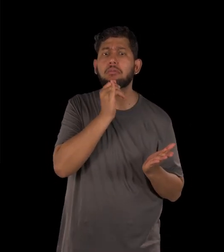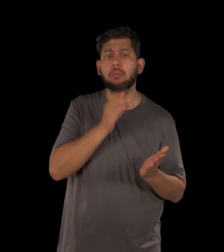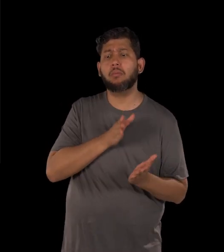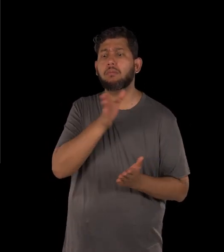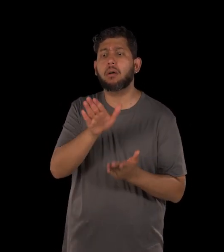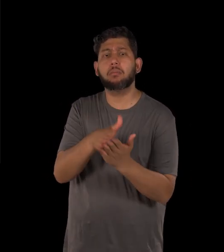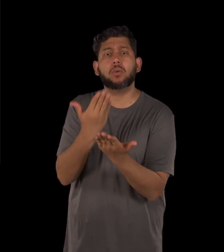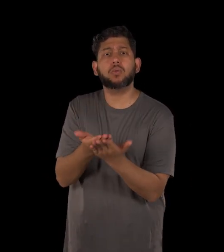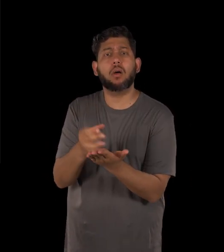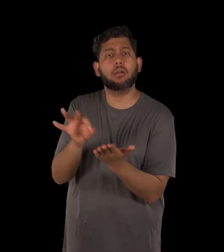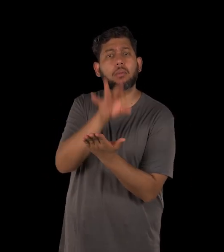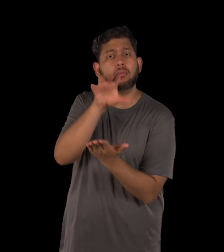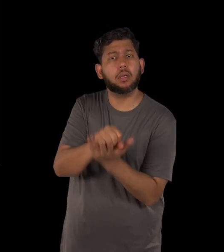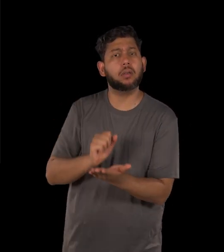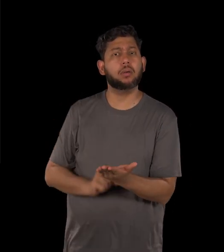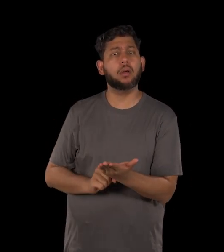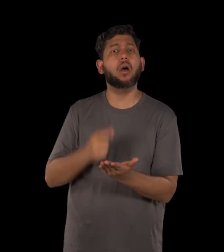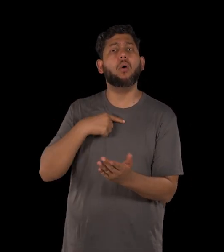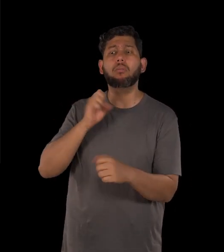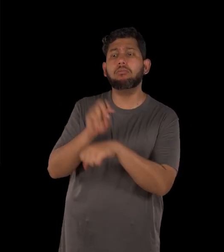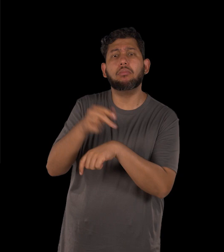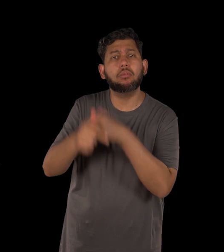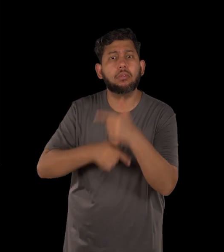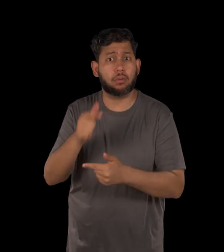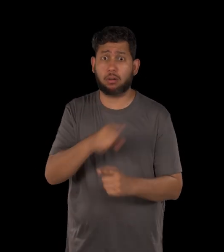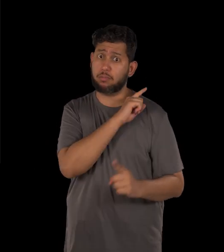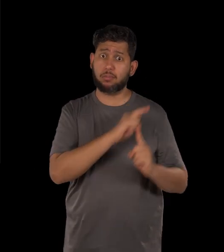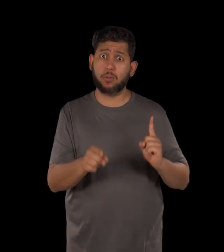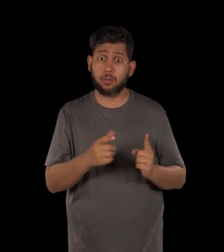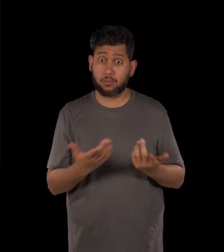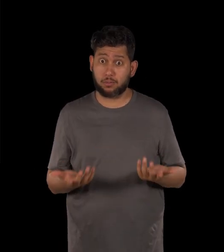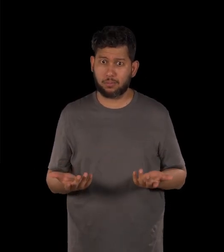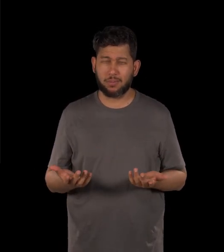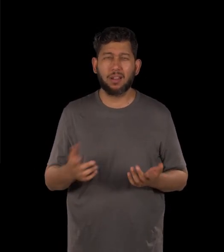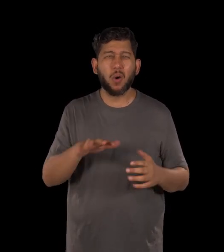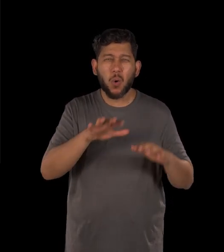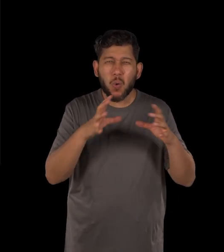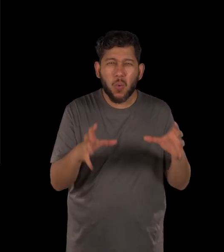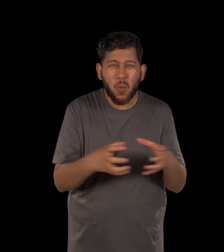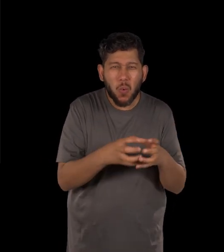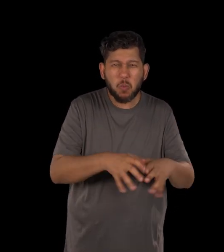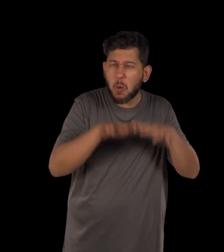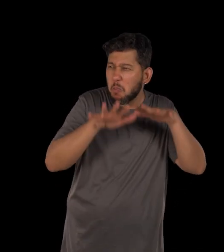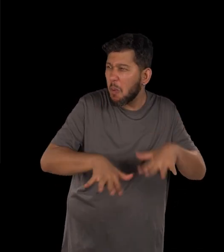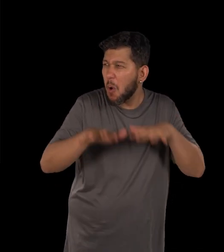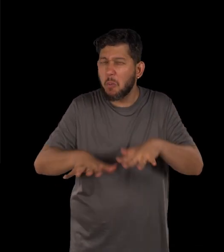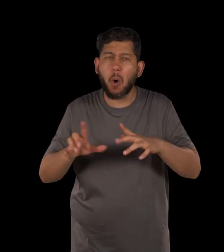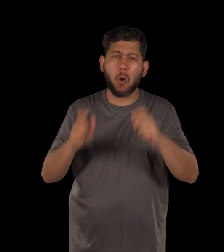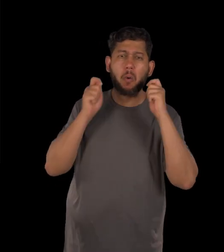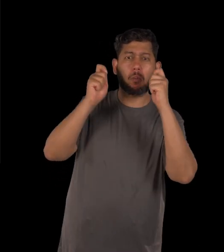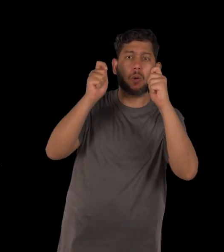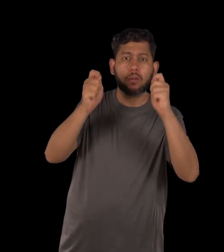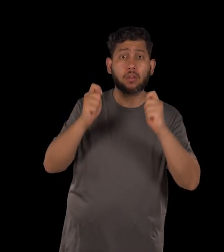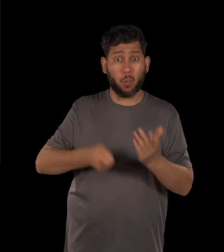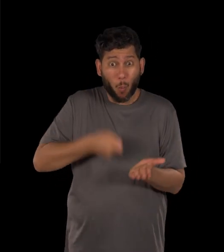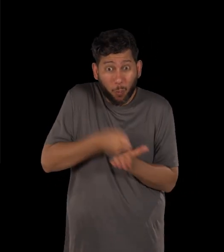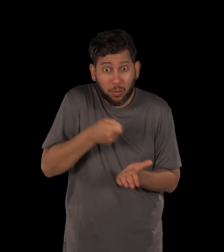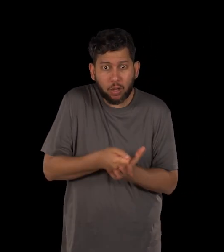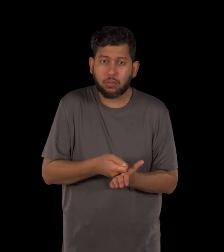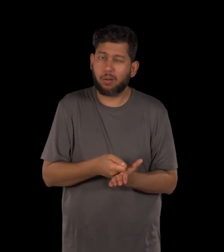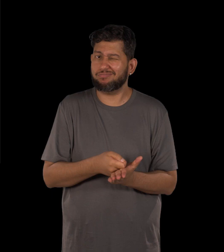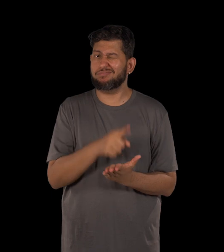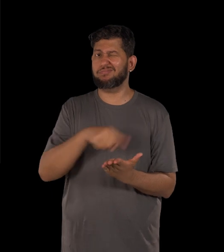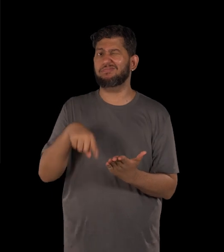em escolas ou mesmo candidatar-se a empregos. Depois de muitos protestos populares, a obrigatoriedade foi derrubada,